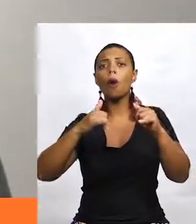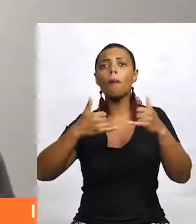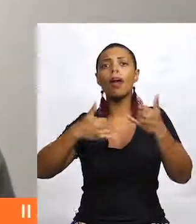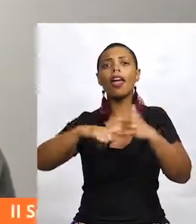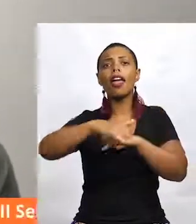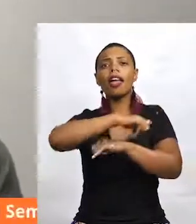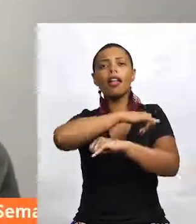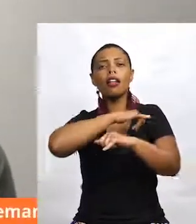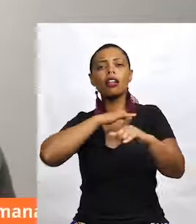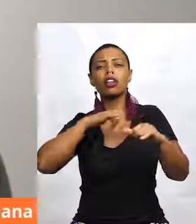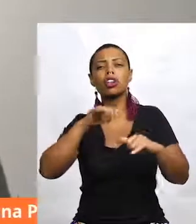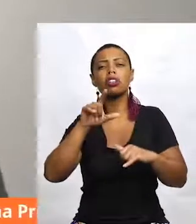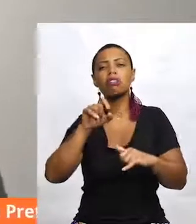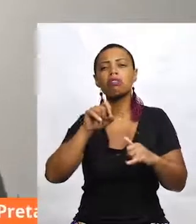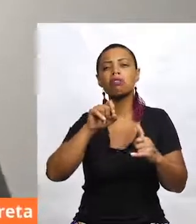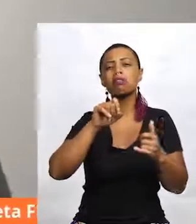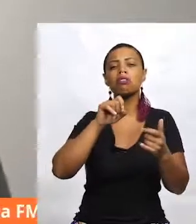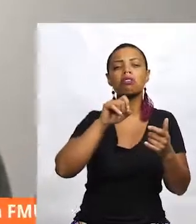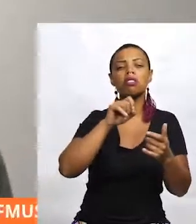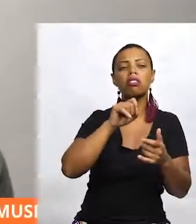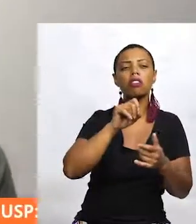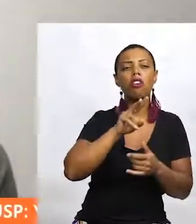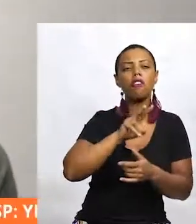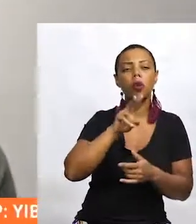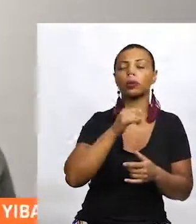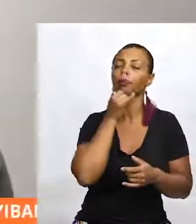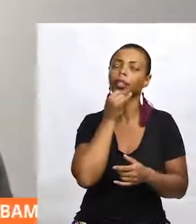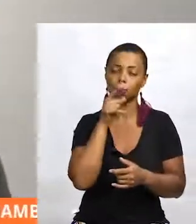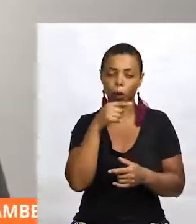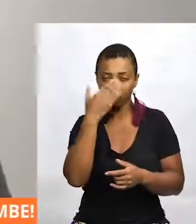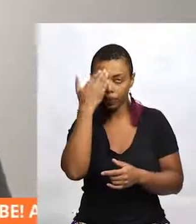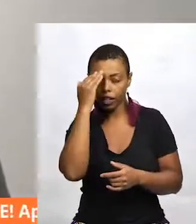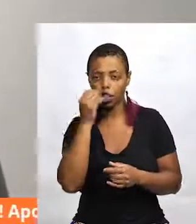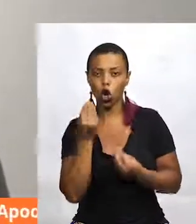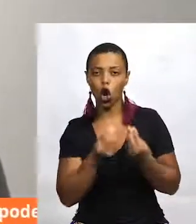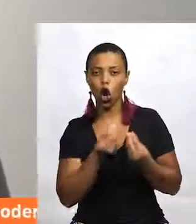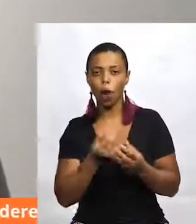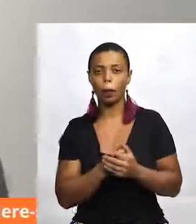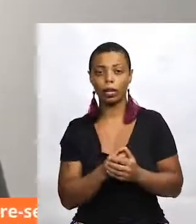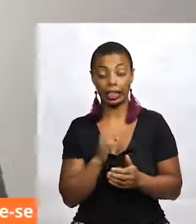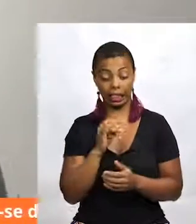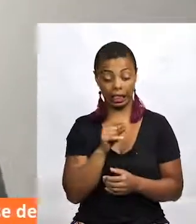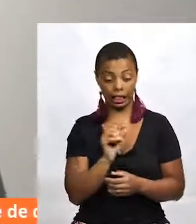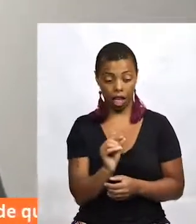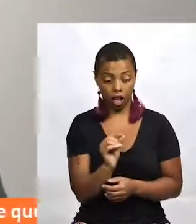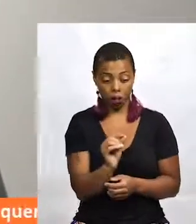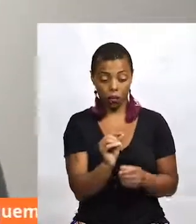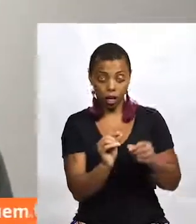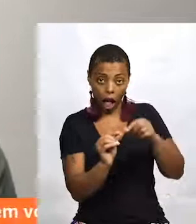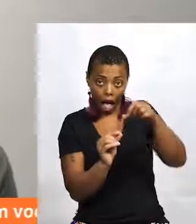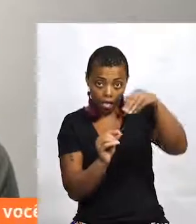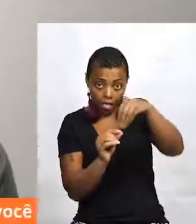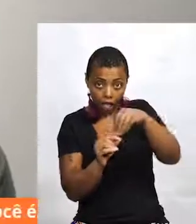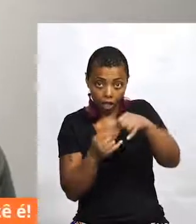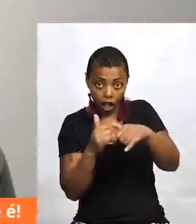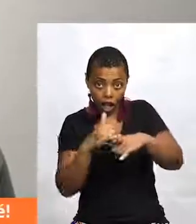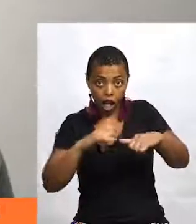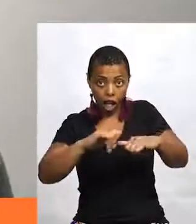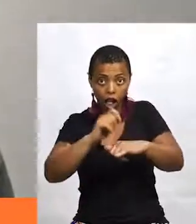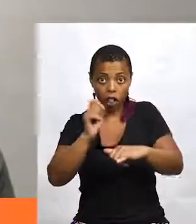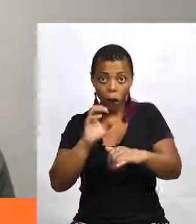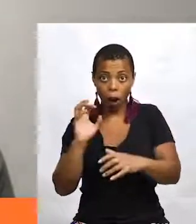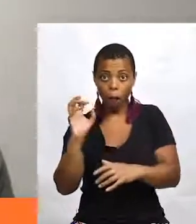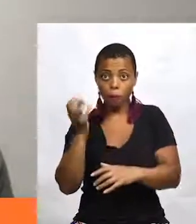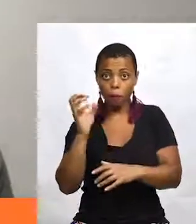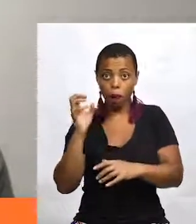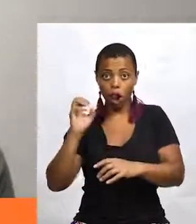para vocês terem uma noção dessa energia, se você pegar uma partícula, essa energia que está nessa partícula e colocar numa bola de tênis, ela